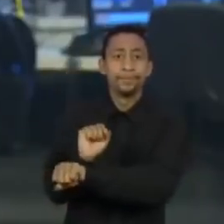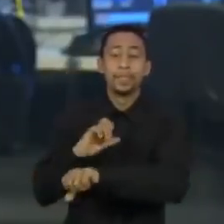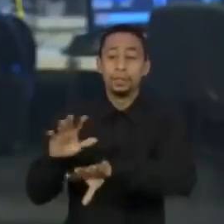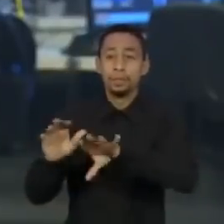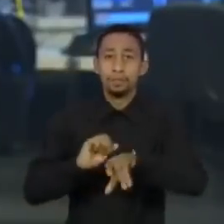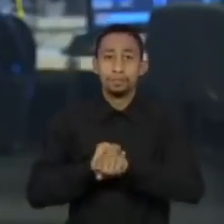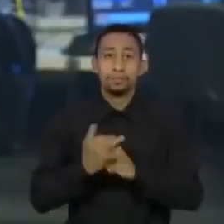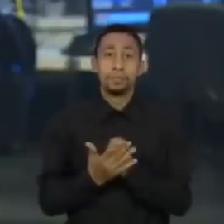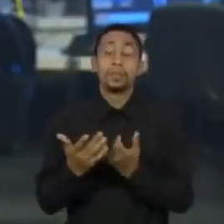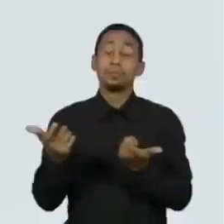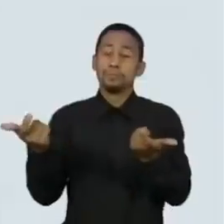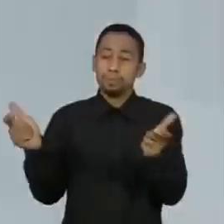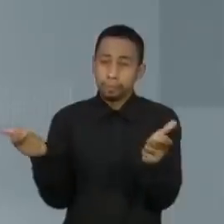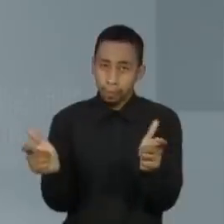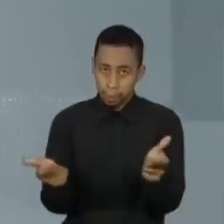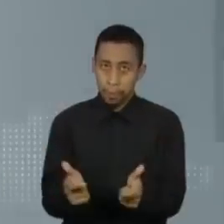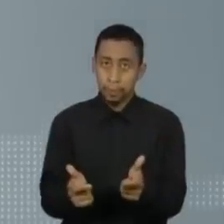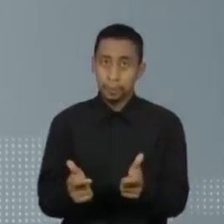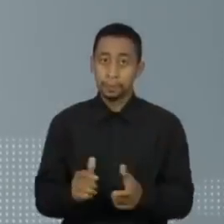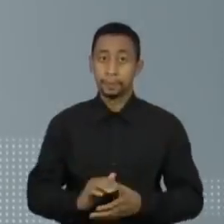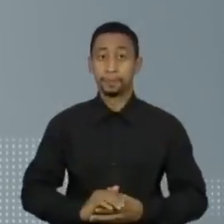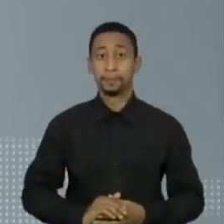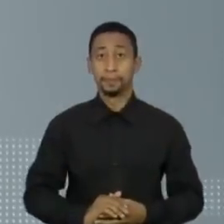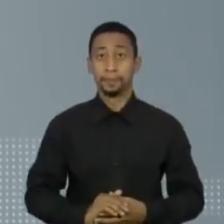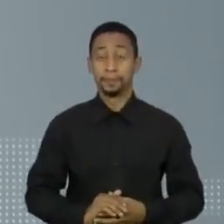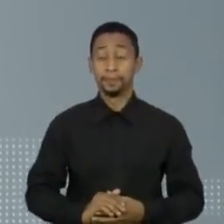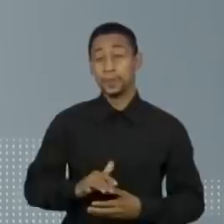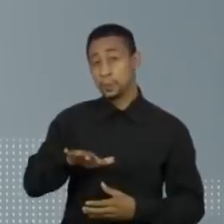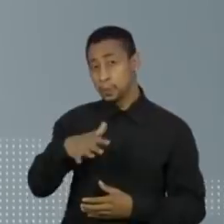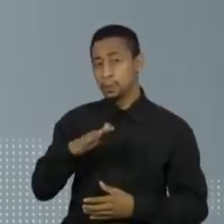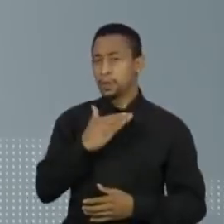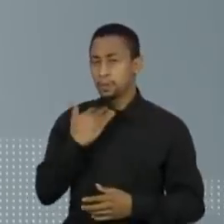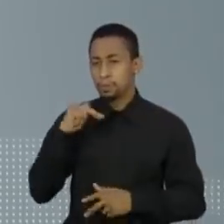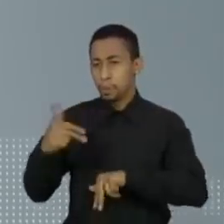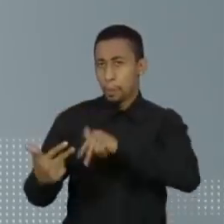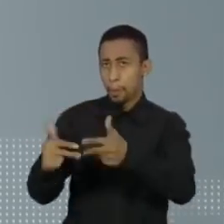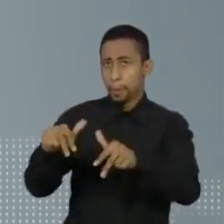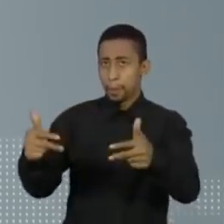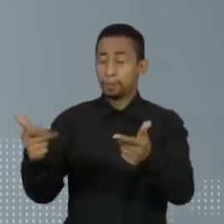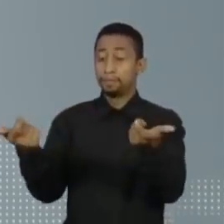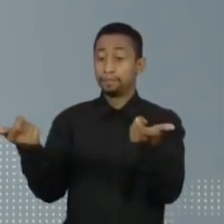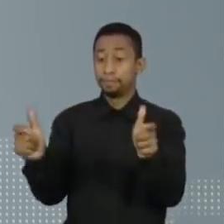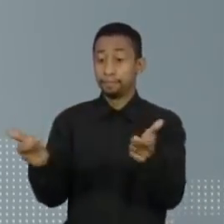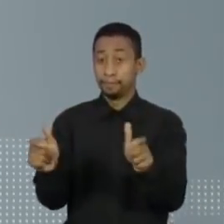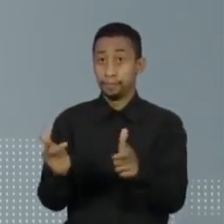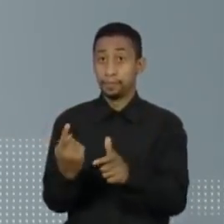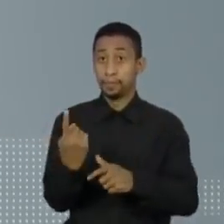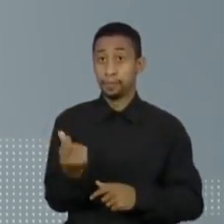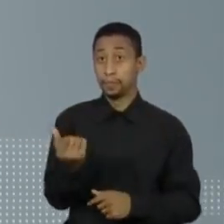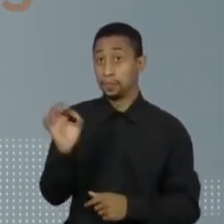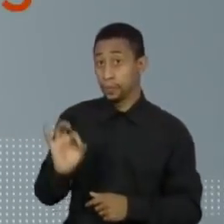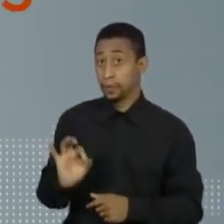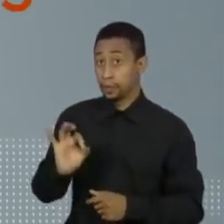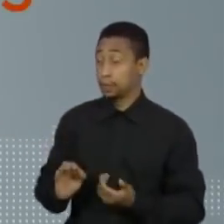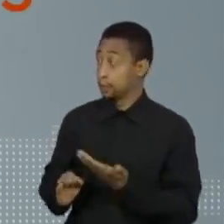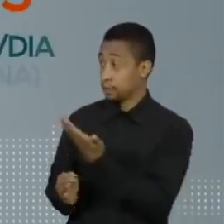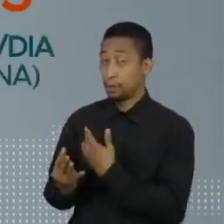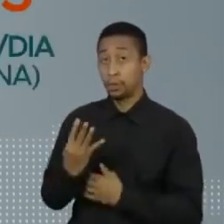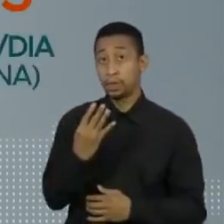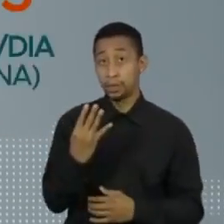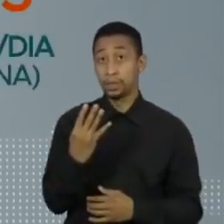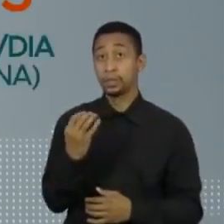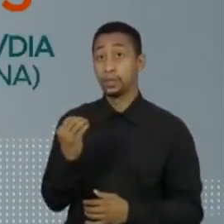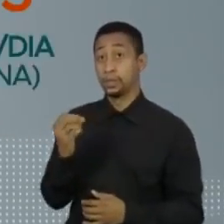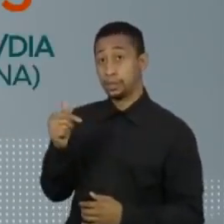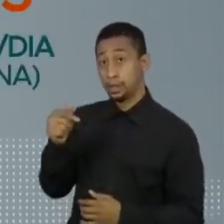ao menos continuam em queda e a média de mortes apresenta queda de 16 por cento com mais de